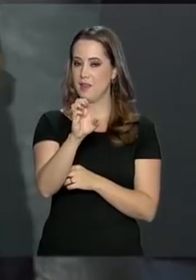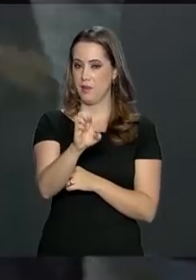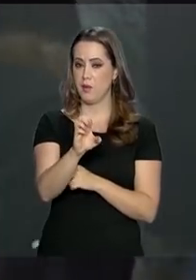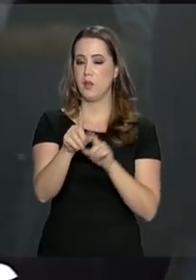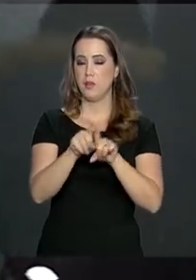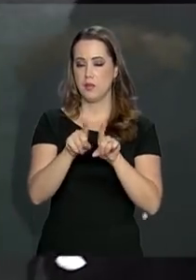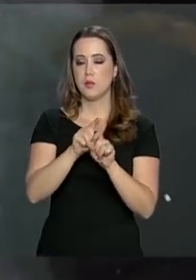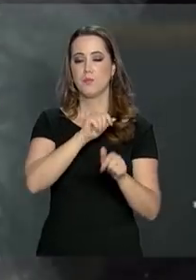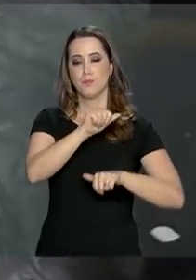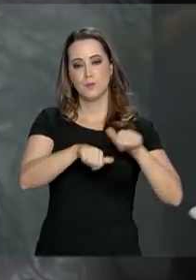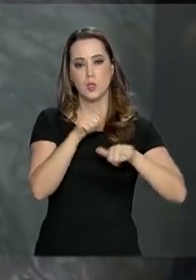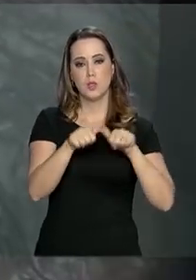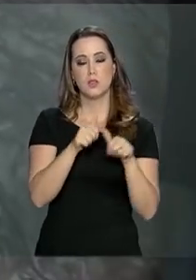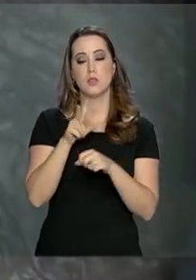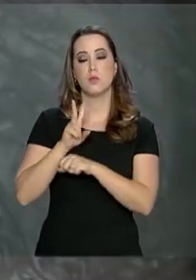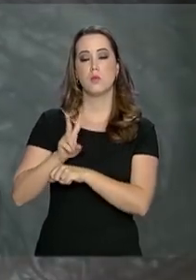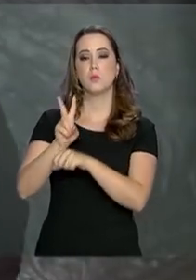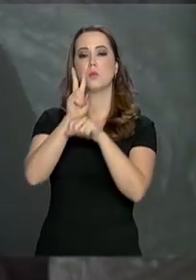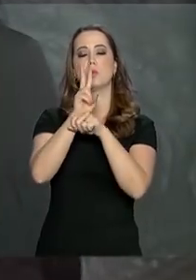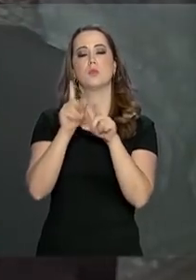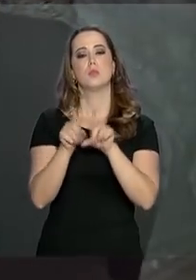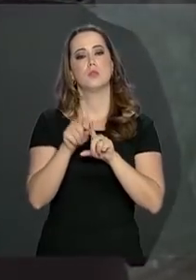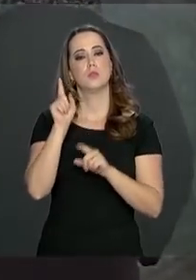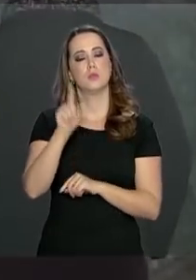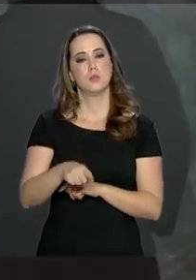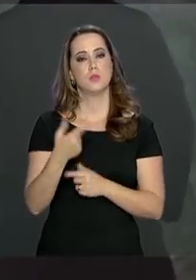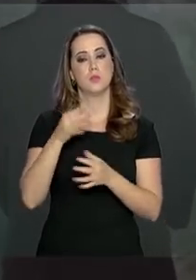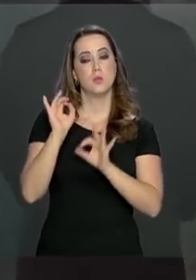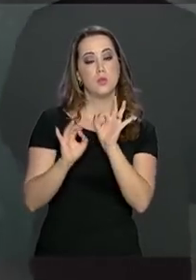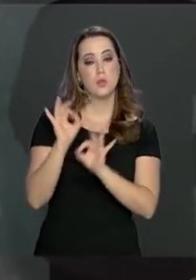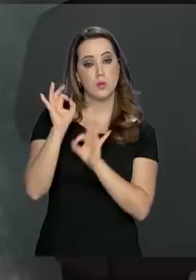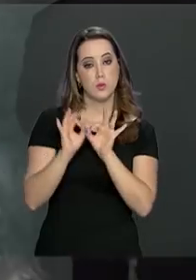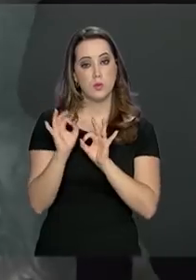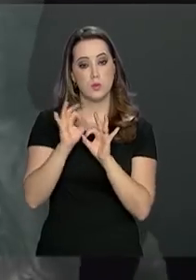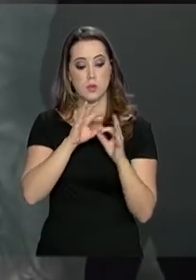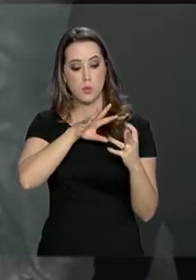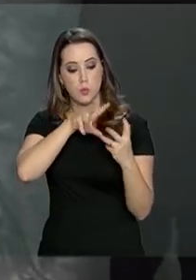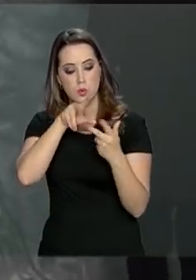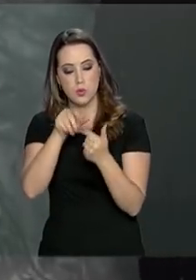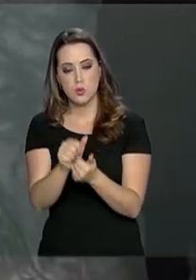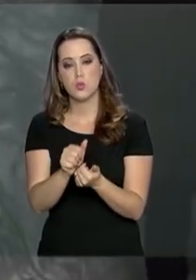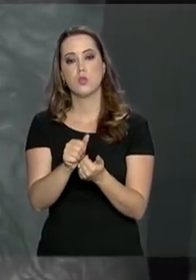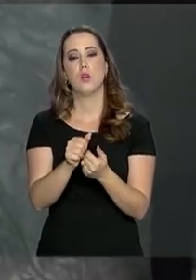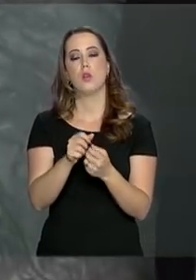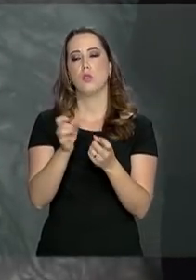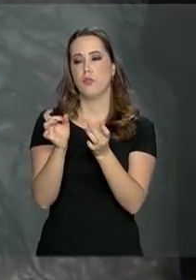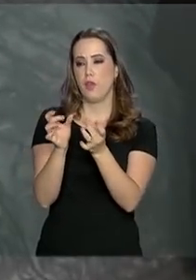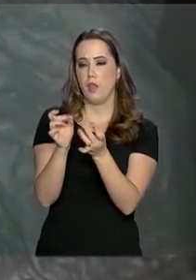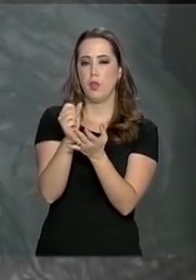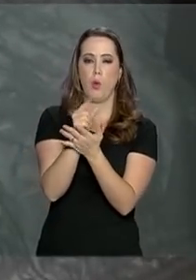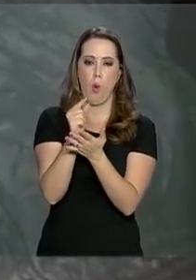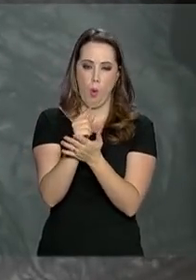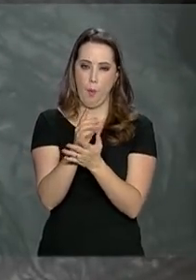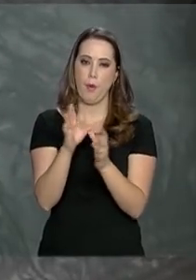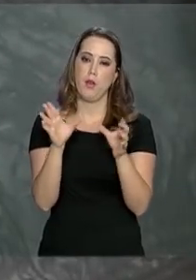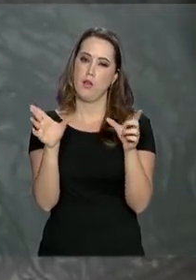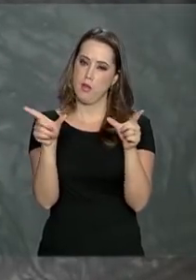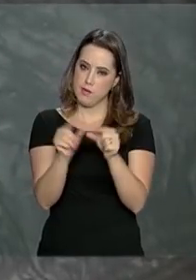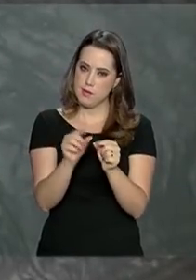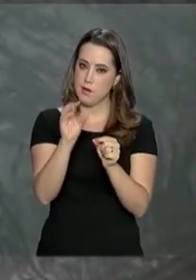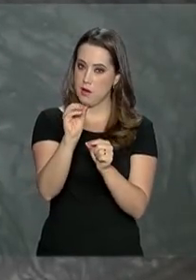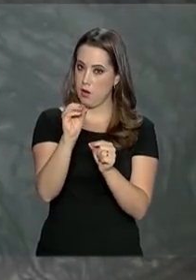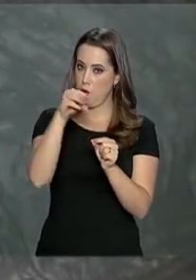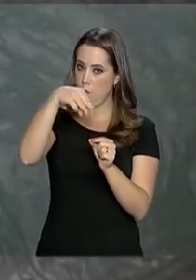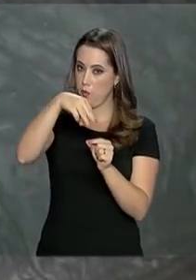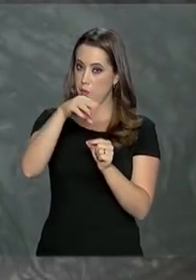uma reforma, a defesa de uma reforma na Organização Mundial do Comércio, a OMC. Bom, o presidente